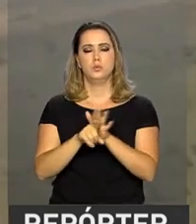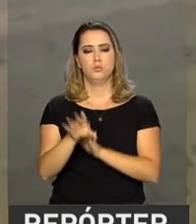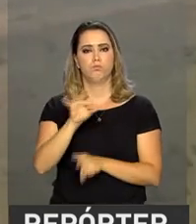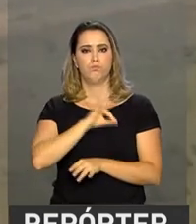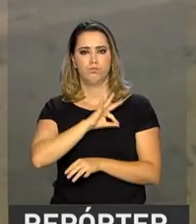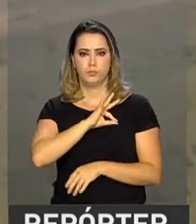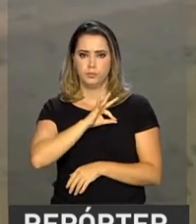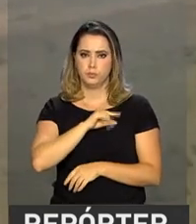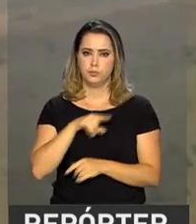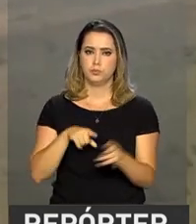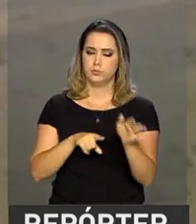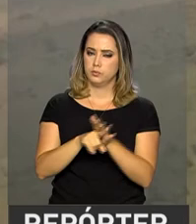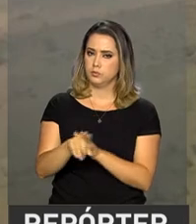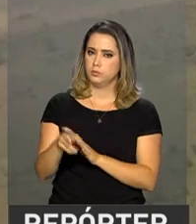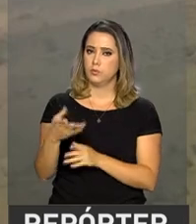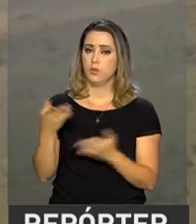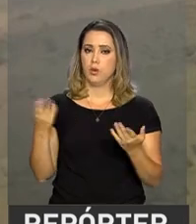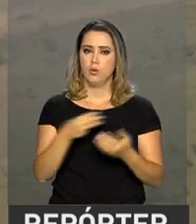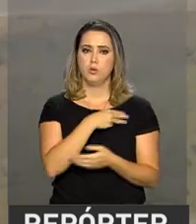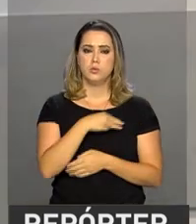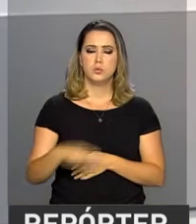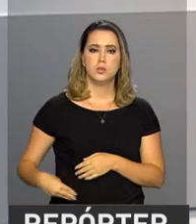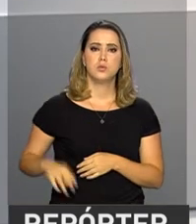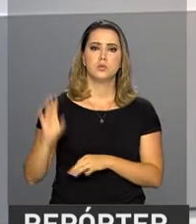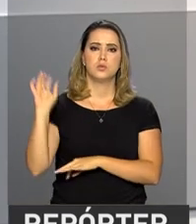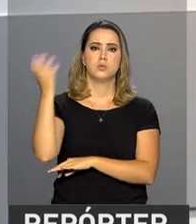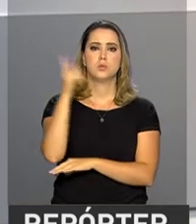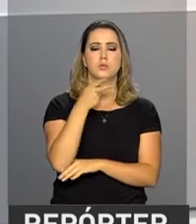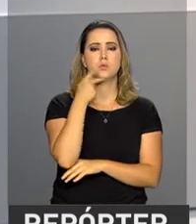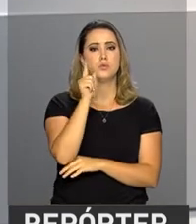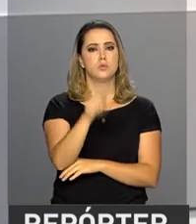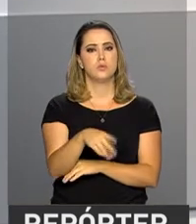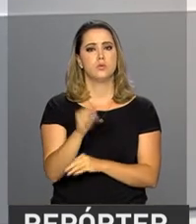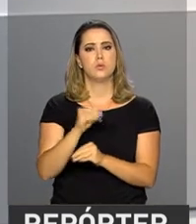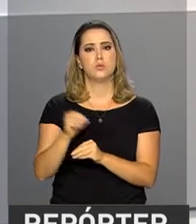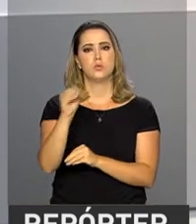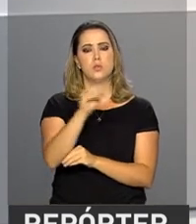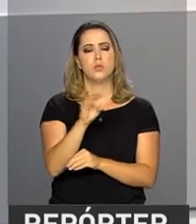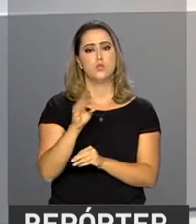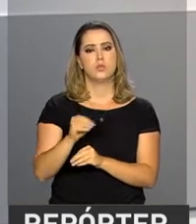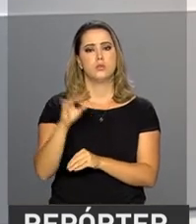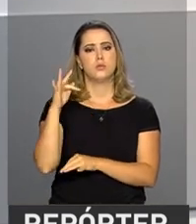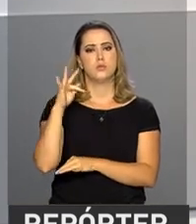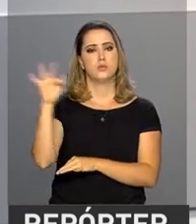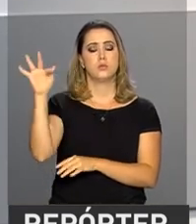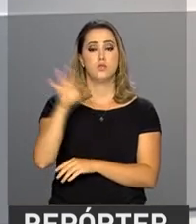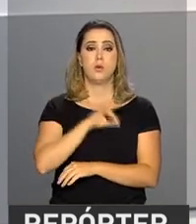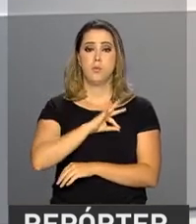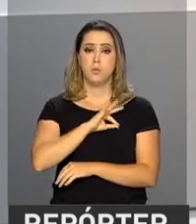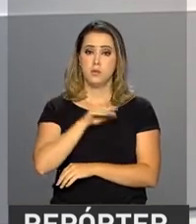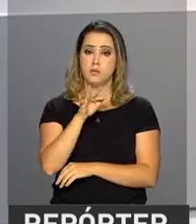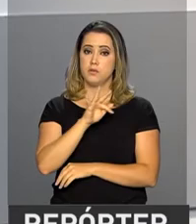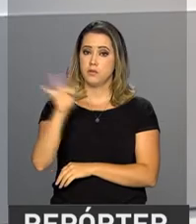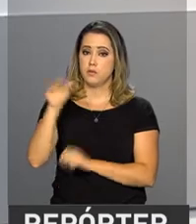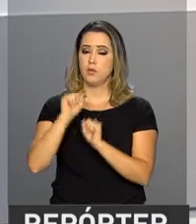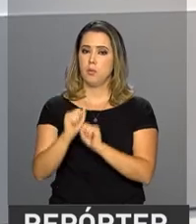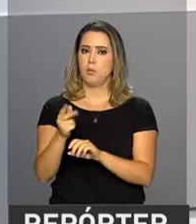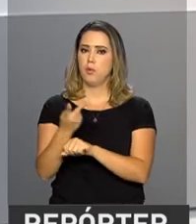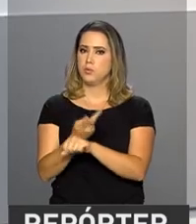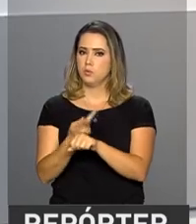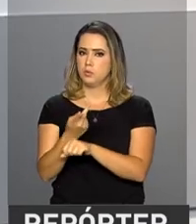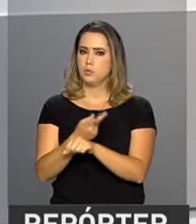ministro do meio ambiente marcelo cruz por se tratar de unidade de conservação federal a polícia federal pode ser acionada para